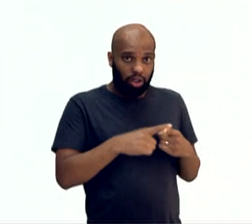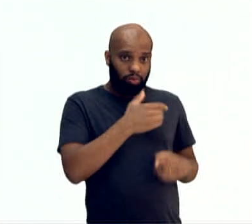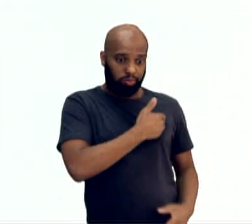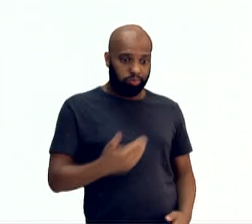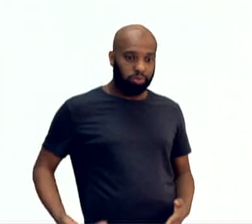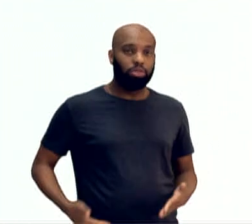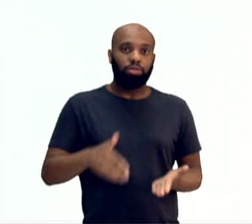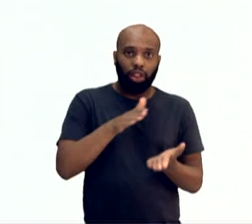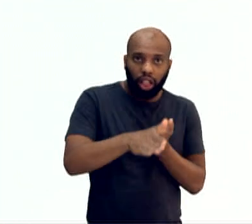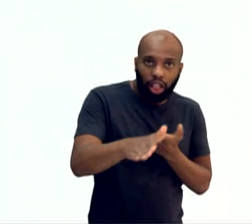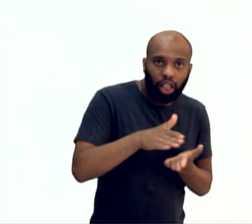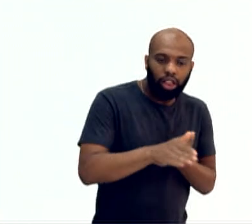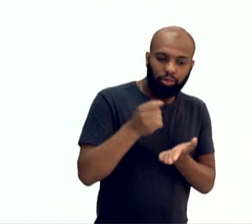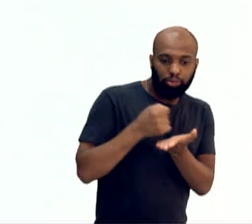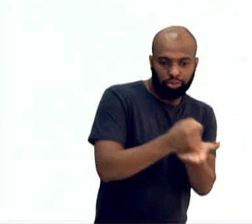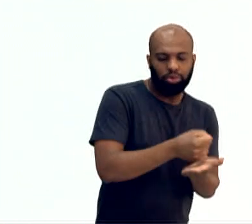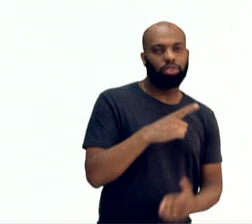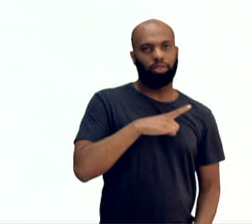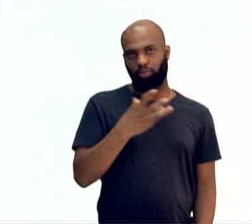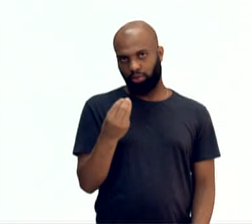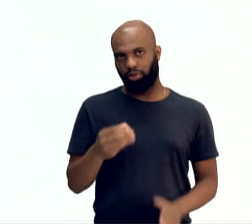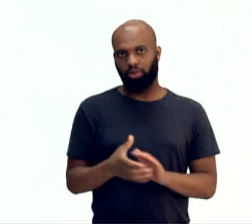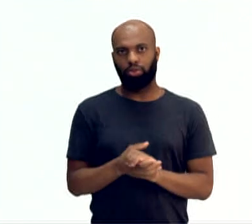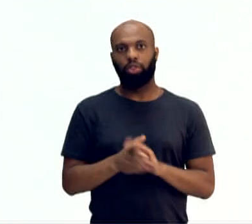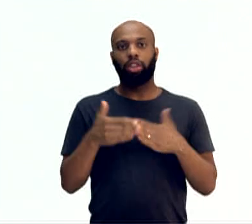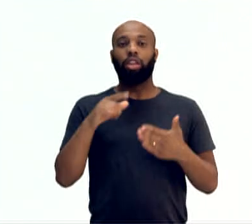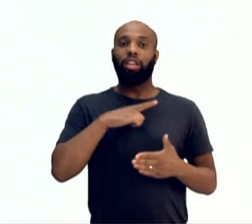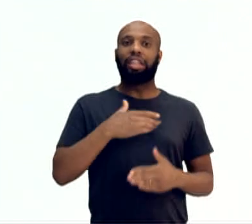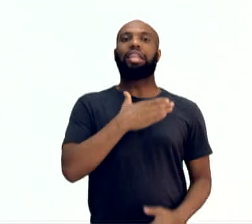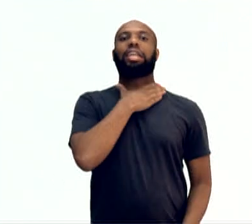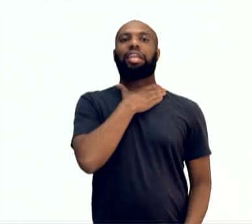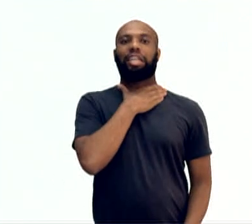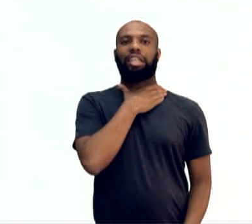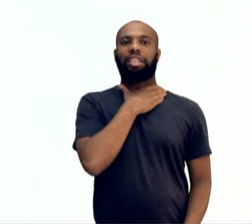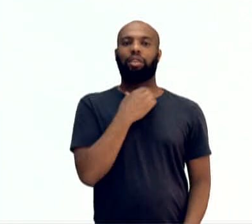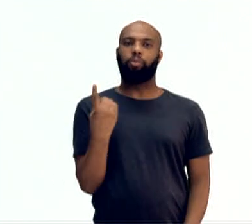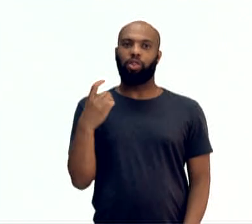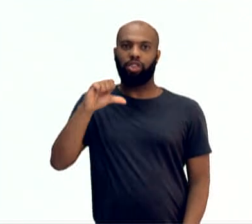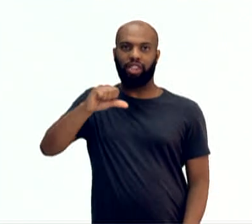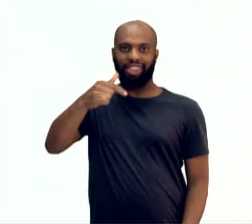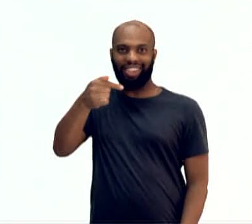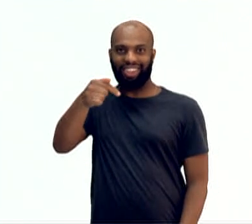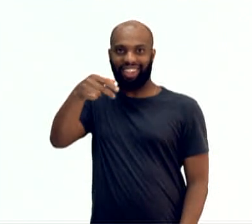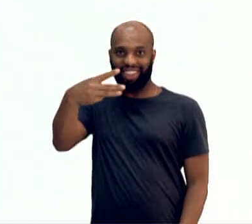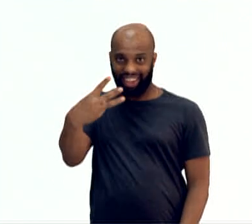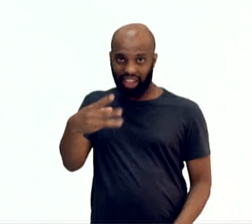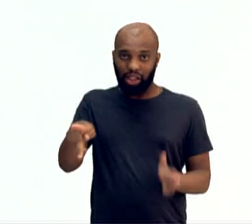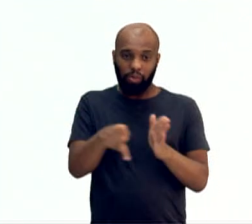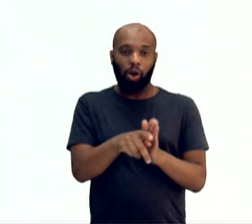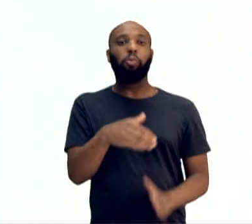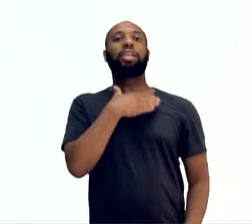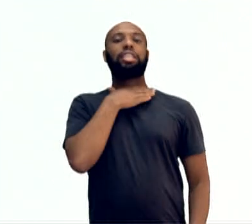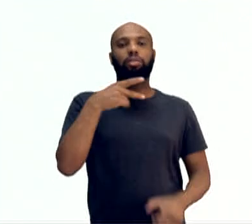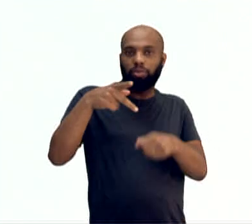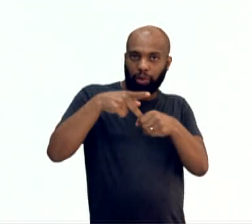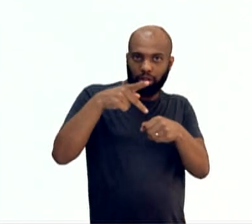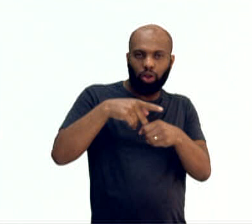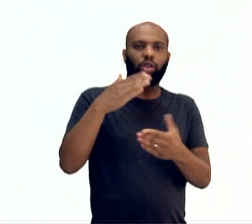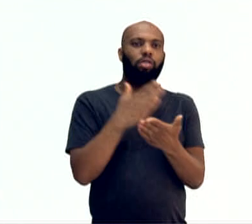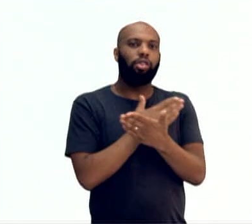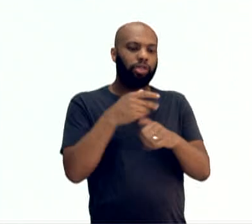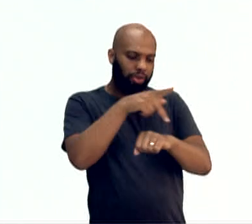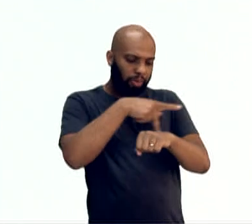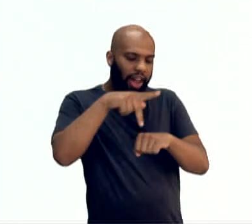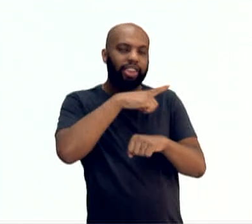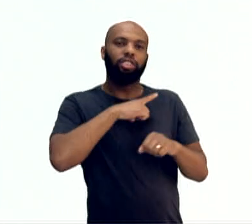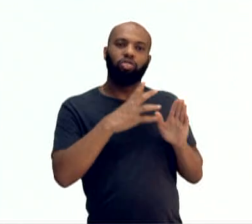em assistencialismo bastante. A crise do petróleo de 73, né? Que foi uma outra coisas importantes para alguns países que tinham adotado